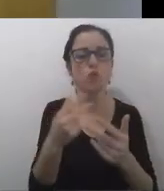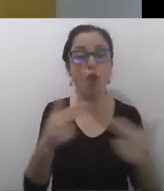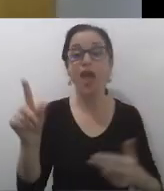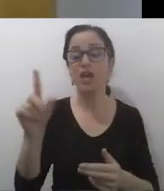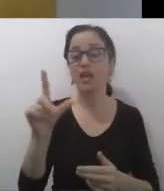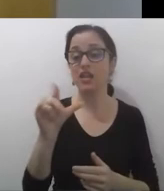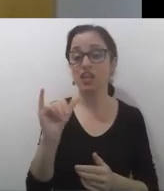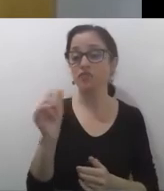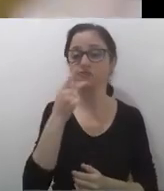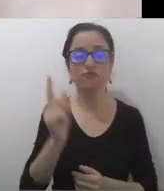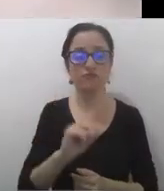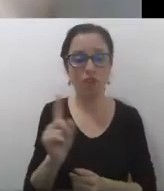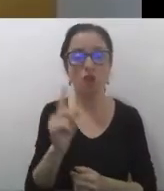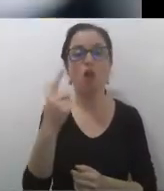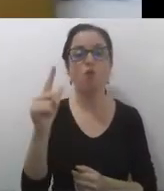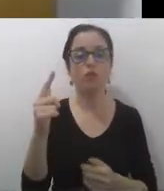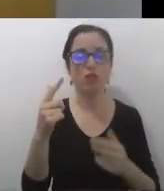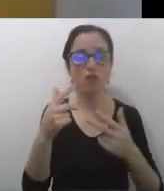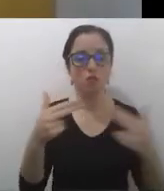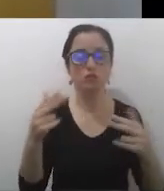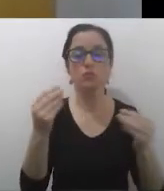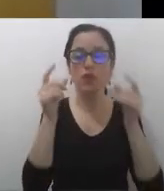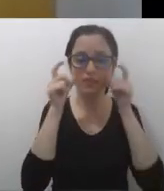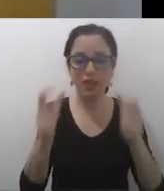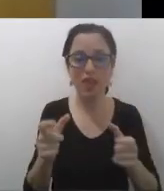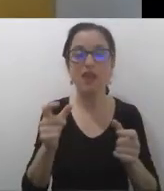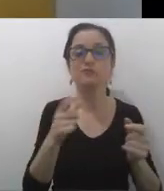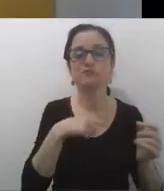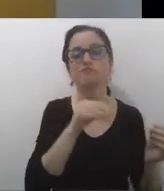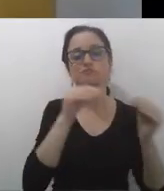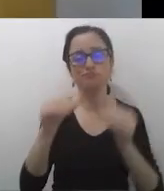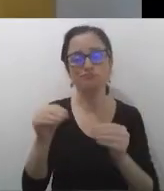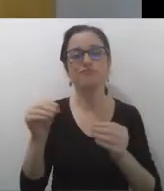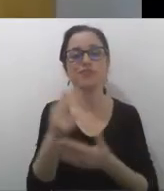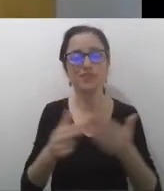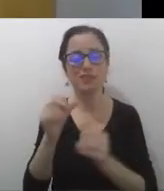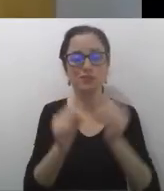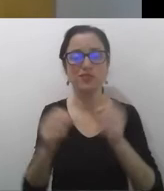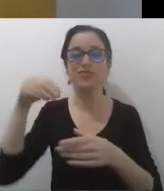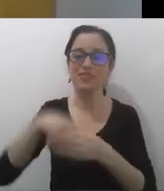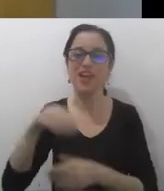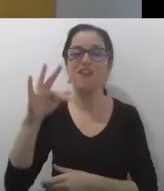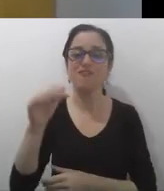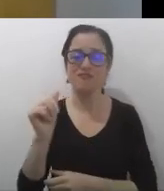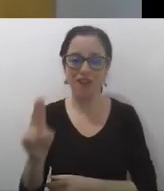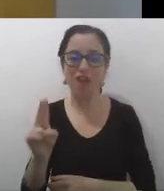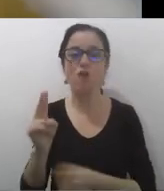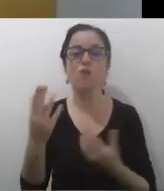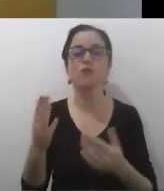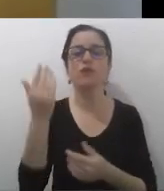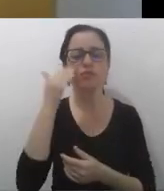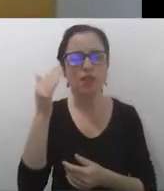que a Lívia não falou, que é outra coisa muito interessante, a sequência de desenho industrial dentro da FAO, quer